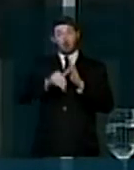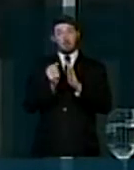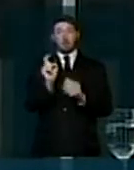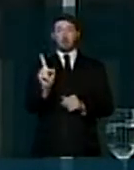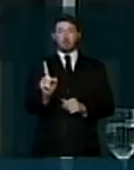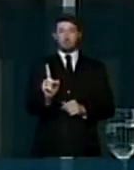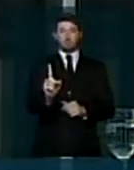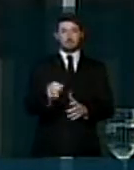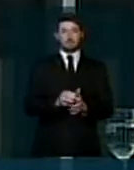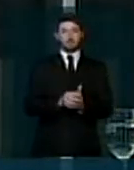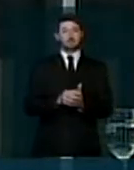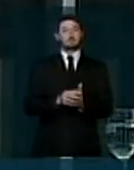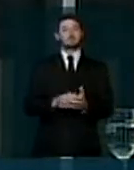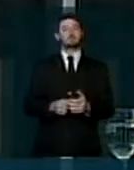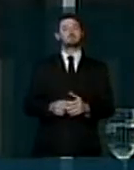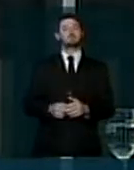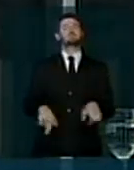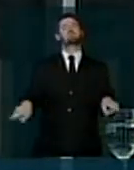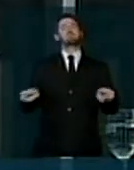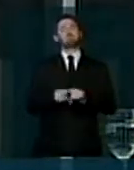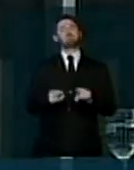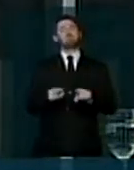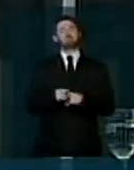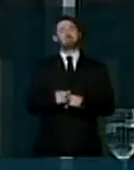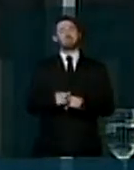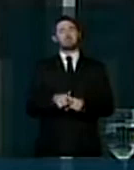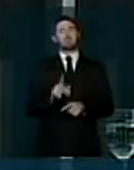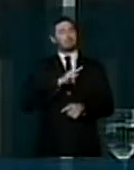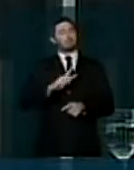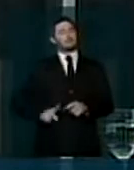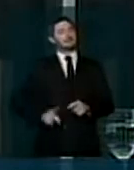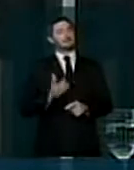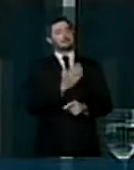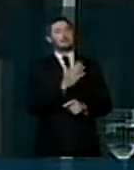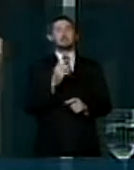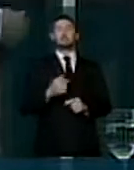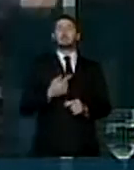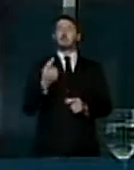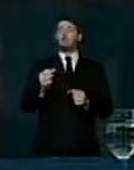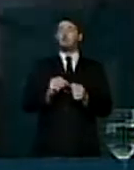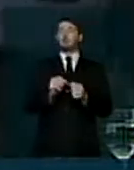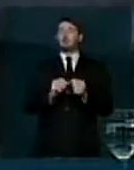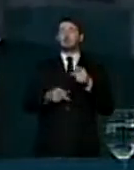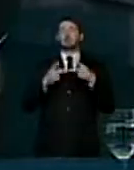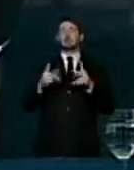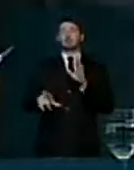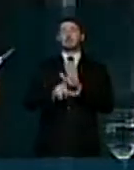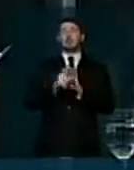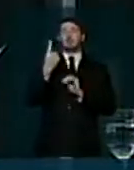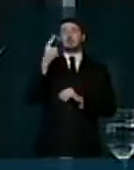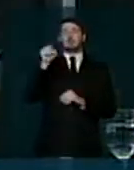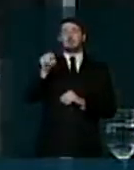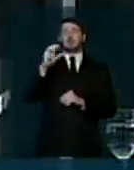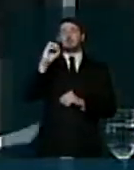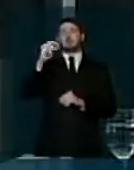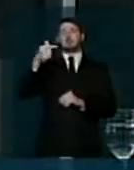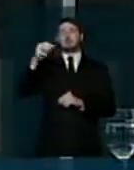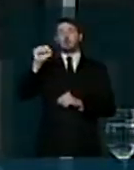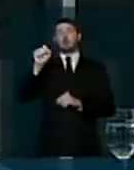E também encaminhei um projeto de lei número 1078, que trata sobre